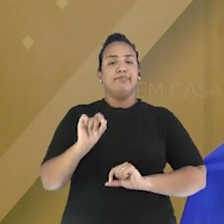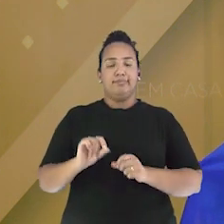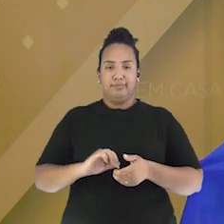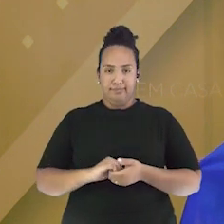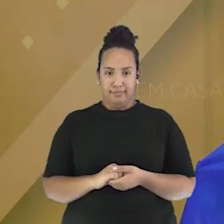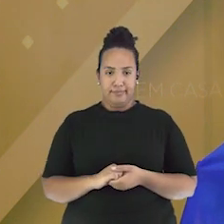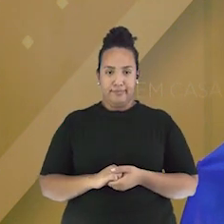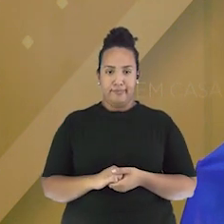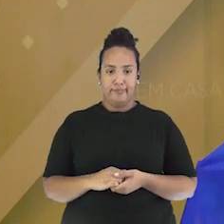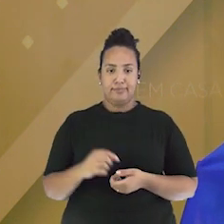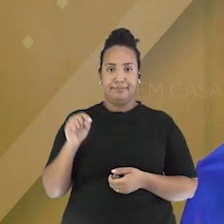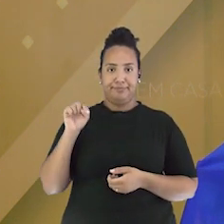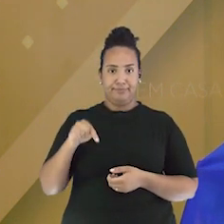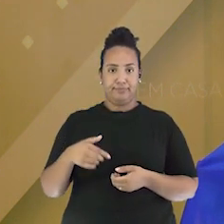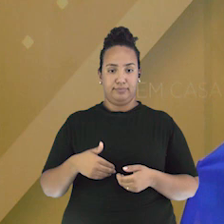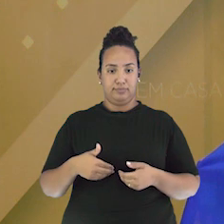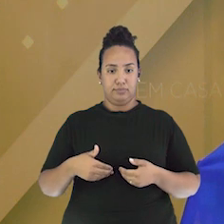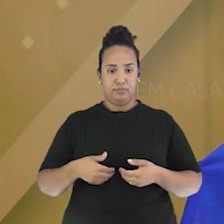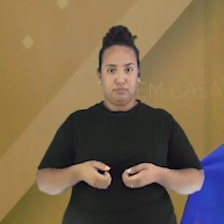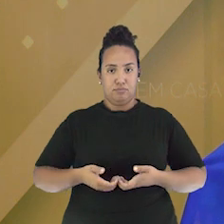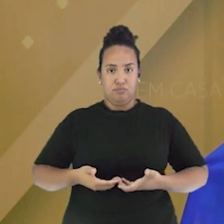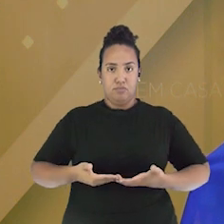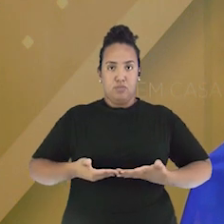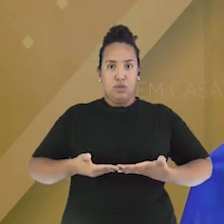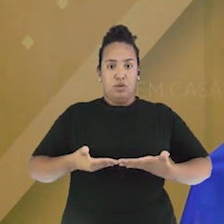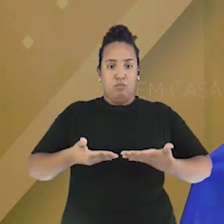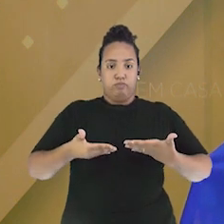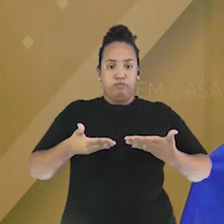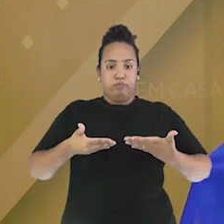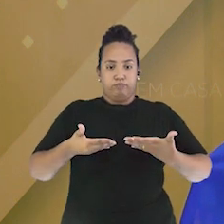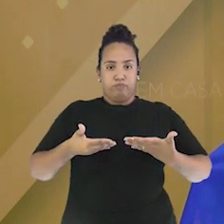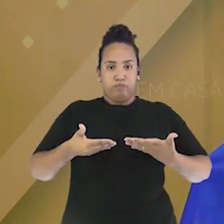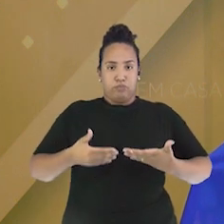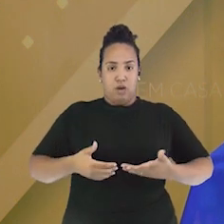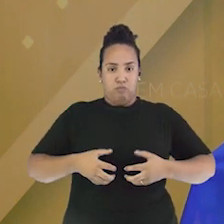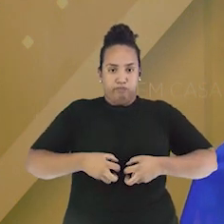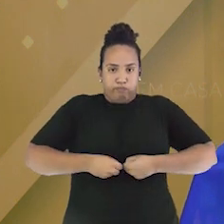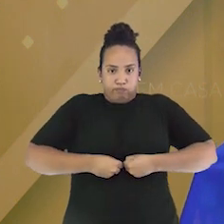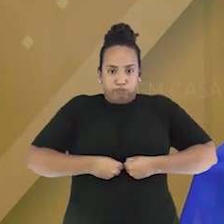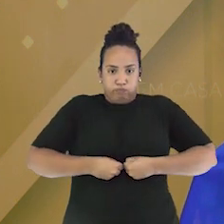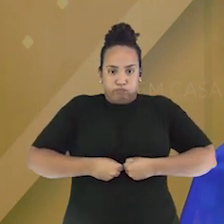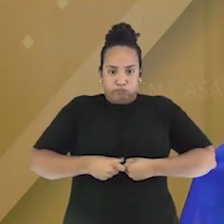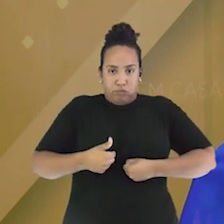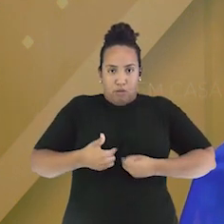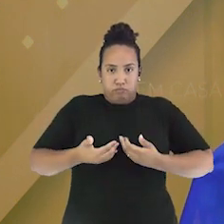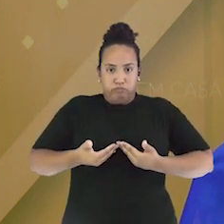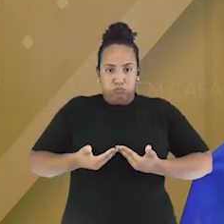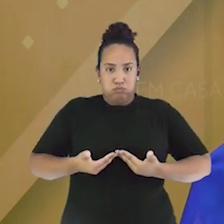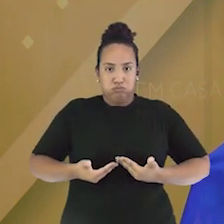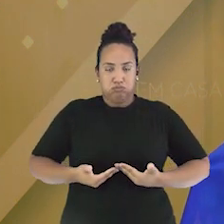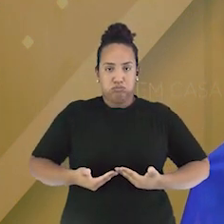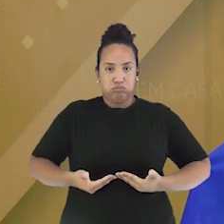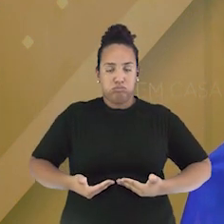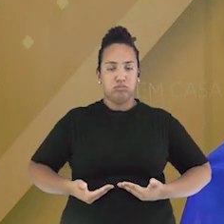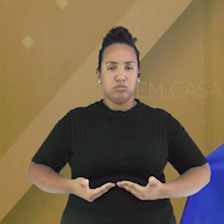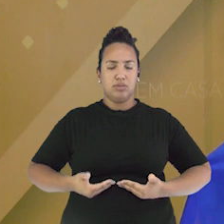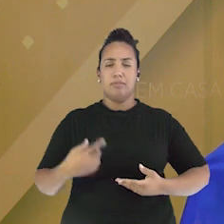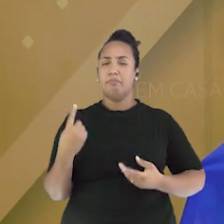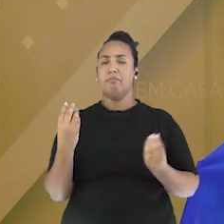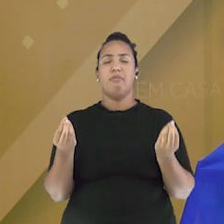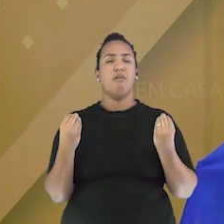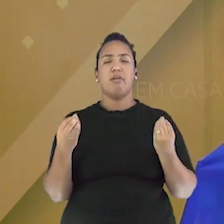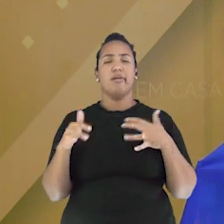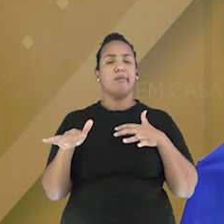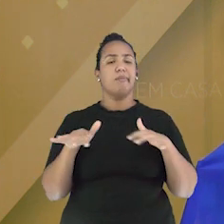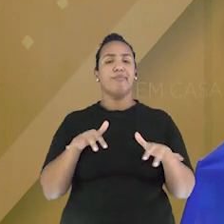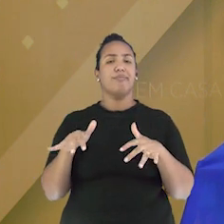maneira. Ele sobe, se expande e se contrai. Quando ele contrai, ele desce. E para que serve